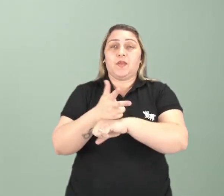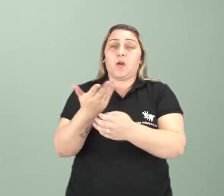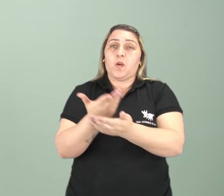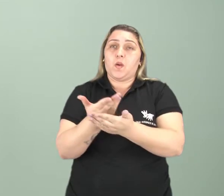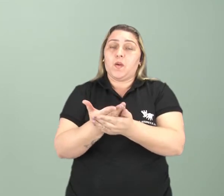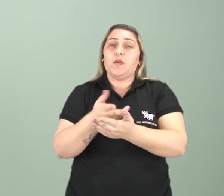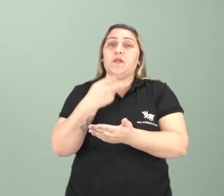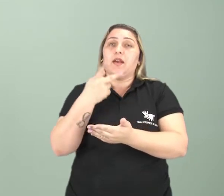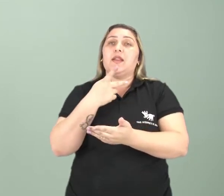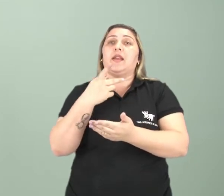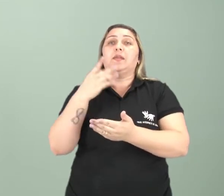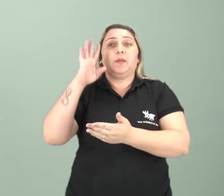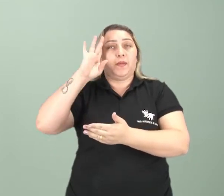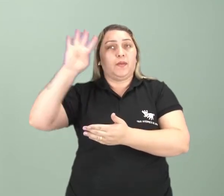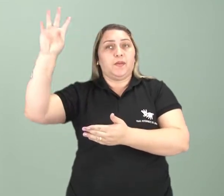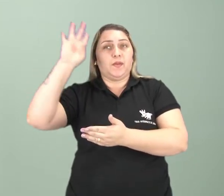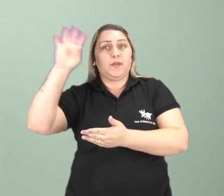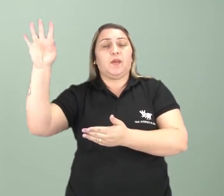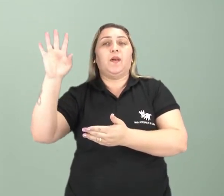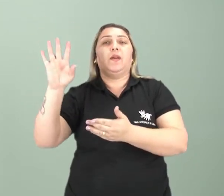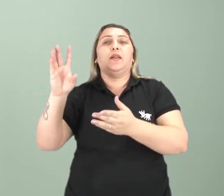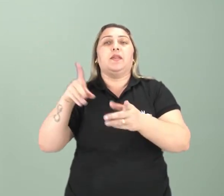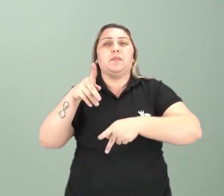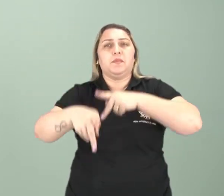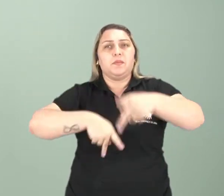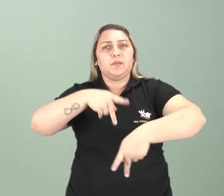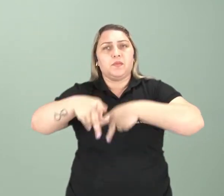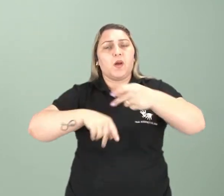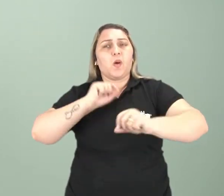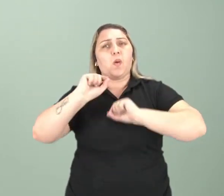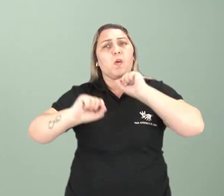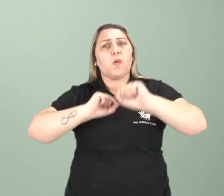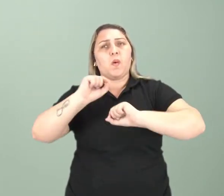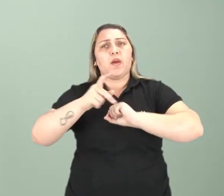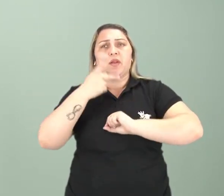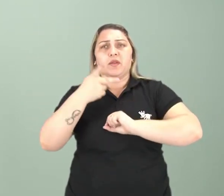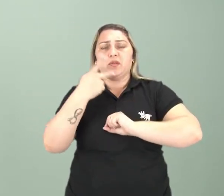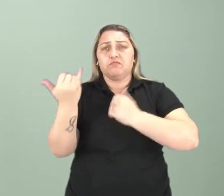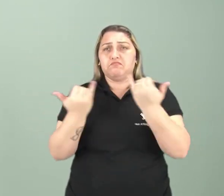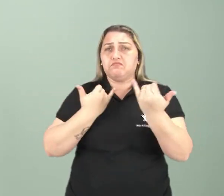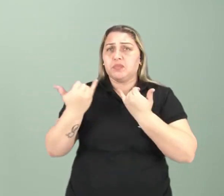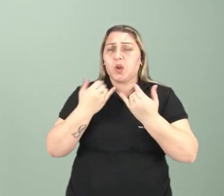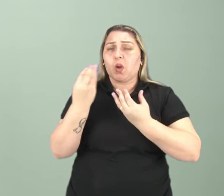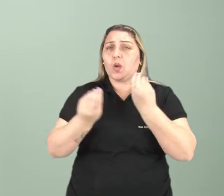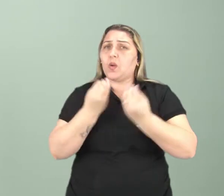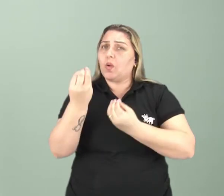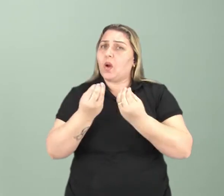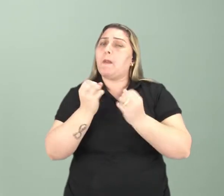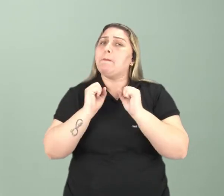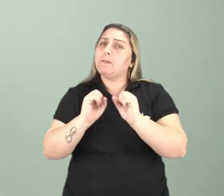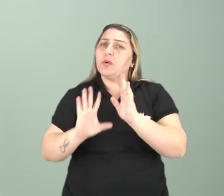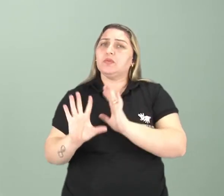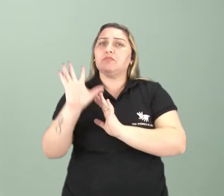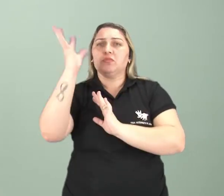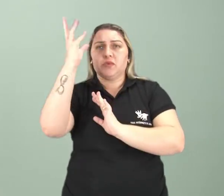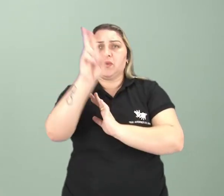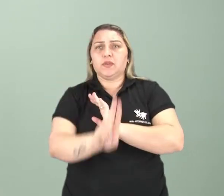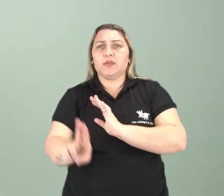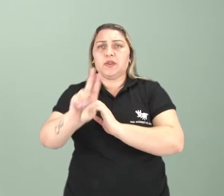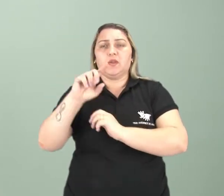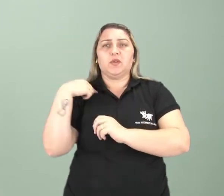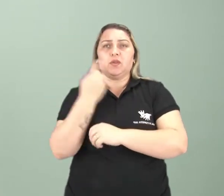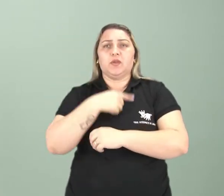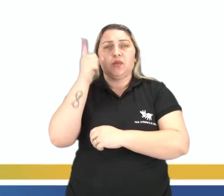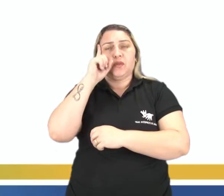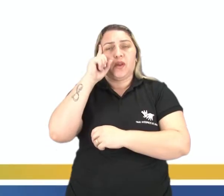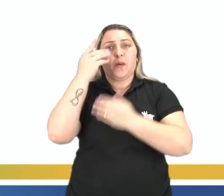hoje nós vamos falar sobre as teorias demográficas, né? O que elas nos dizem, o que elas nos disseram e como elas ainda podem ser utilizadas no nosso dia a